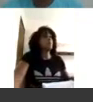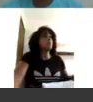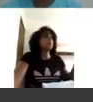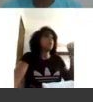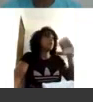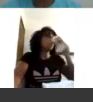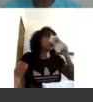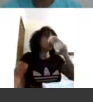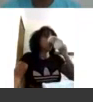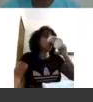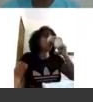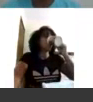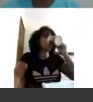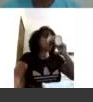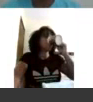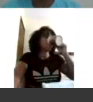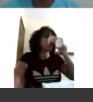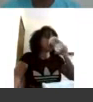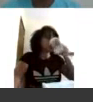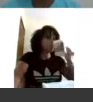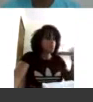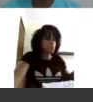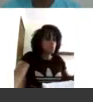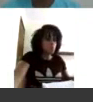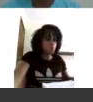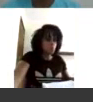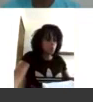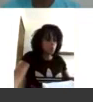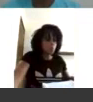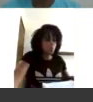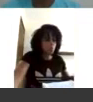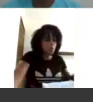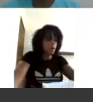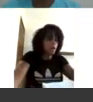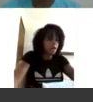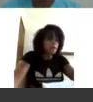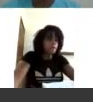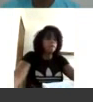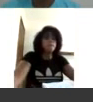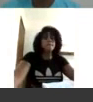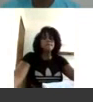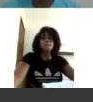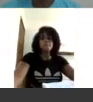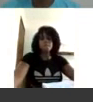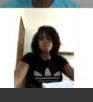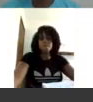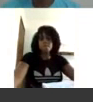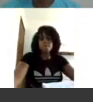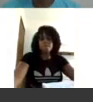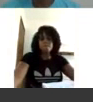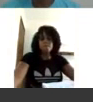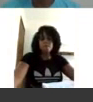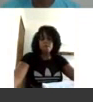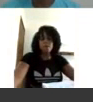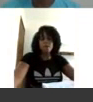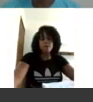esses estudantes de estruturas como a leitura, como a escrita, como cordéis, e é um cara que está muito